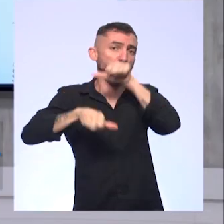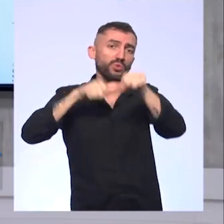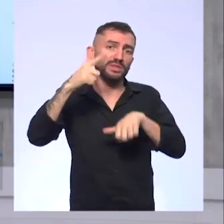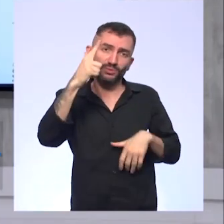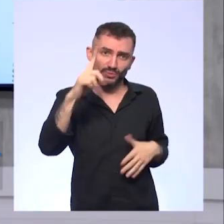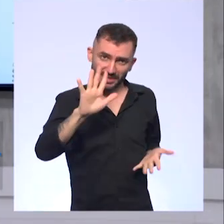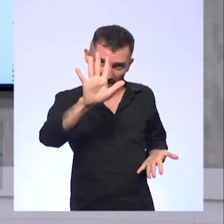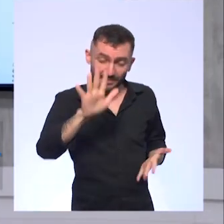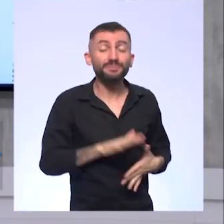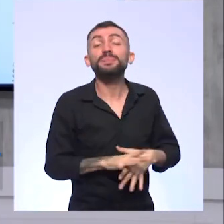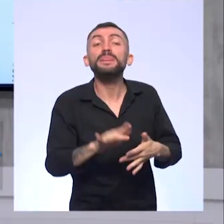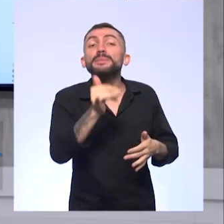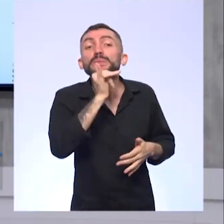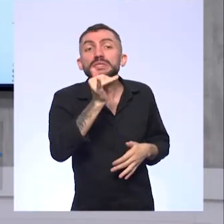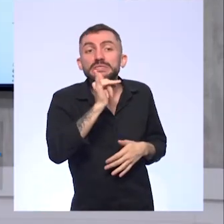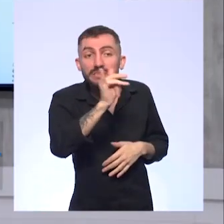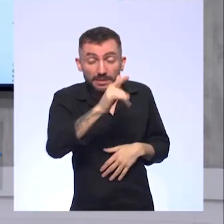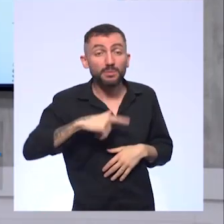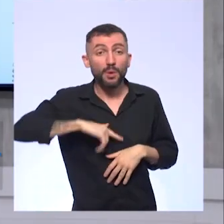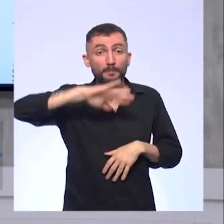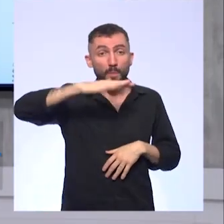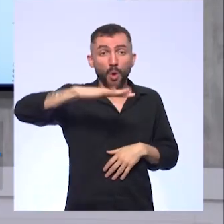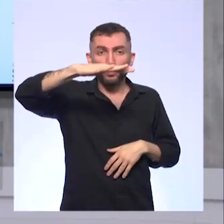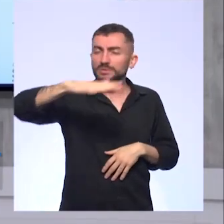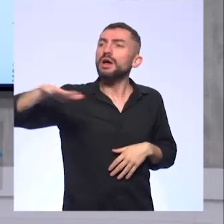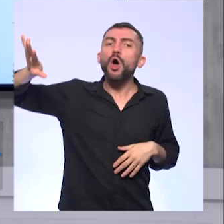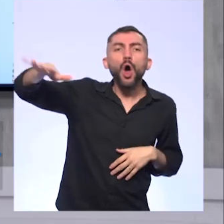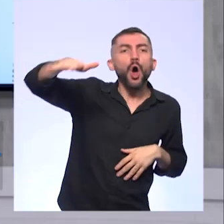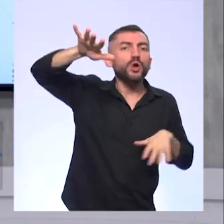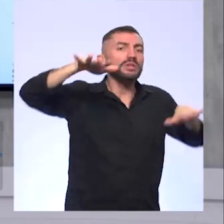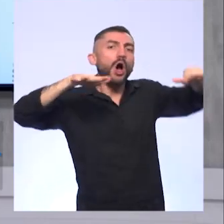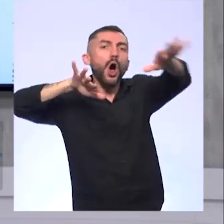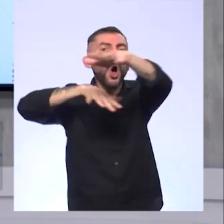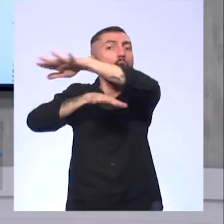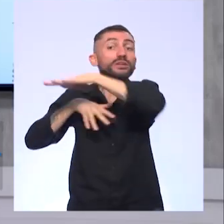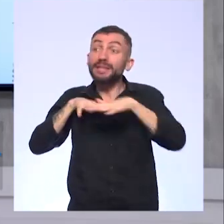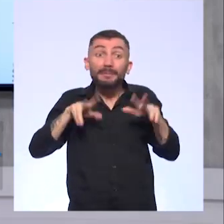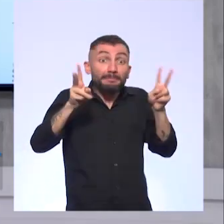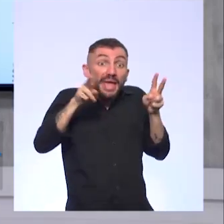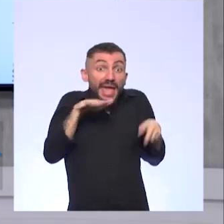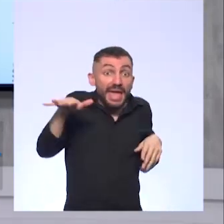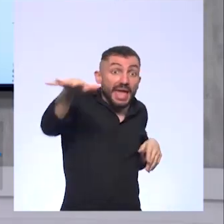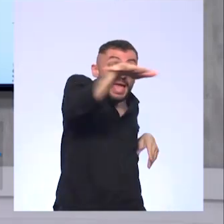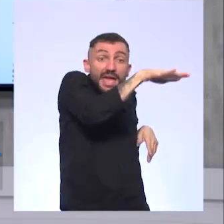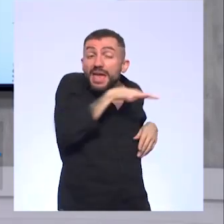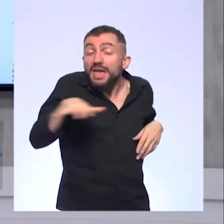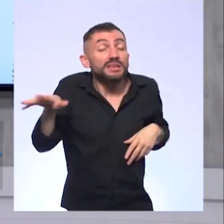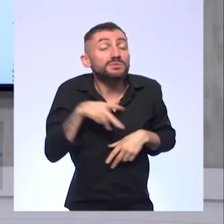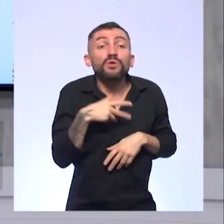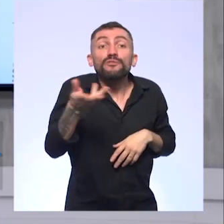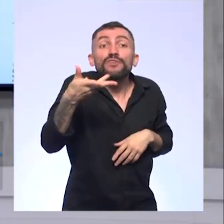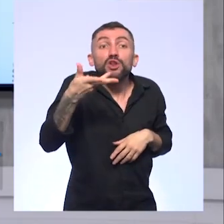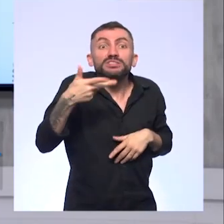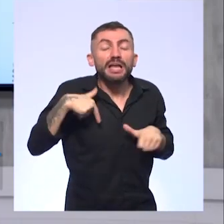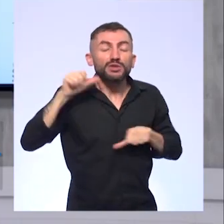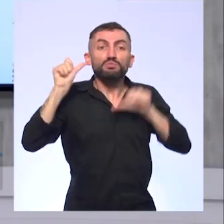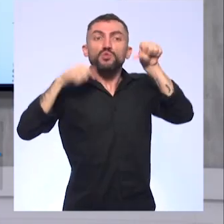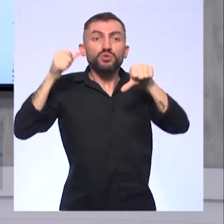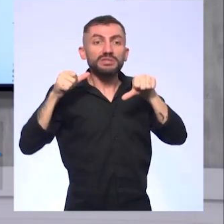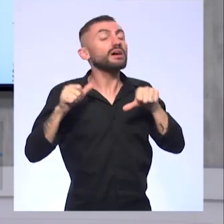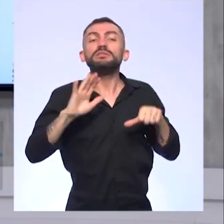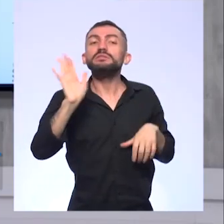que uma onda tá sempre no mesmo e ela não muda de meio ela não vai mudar de velocidade que eu mando imaginar aquele meio tem uma densidade